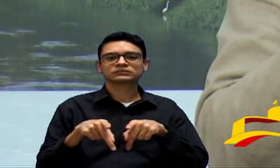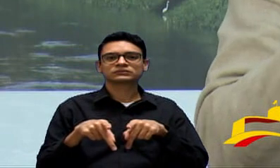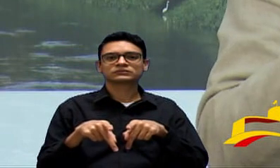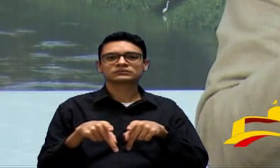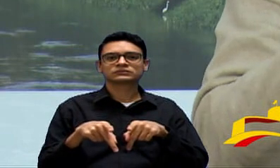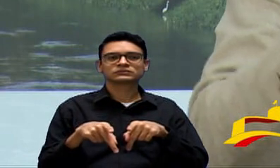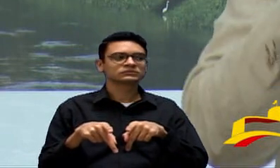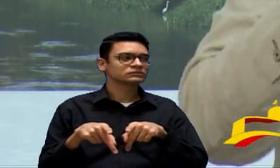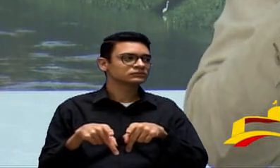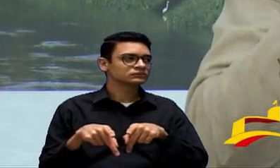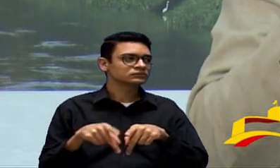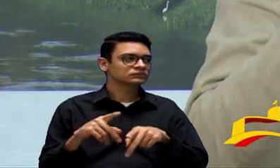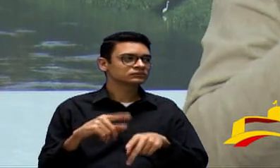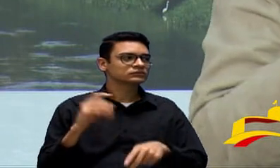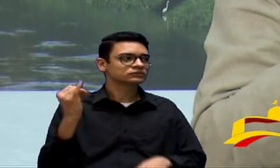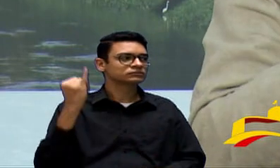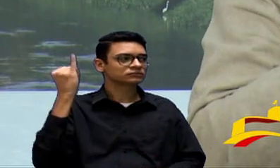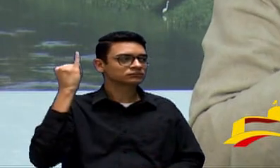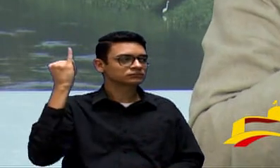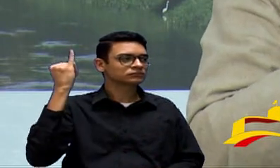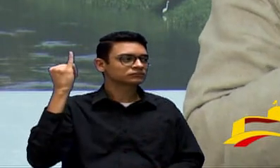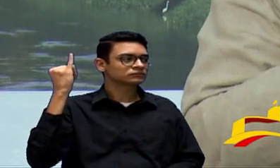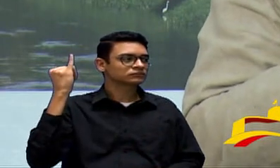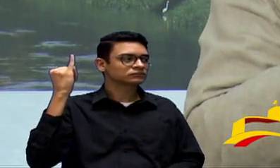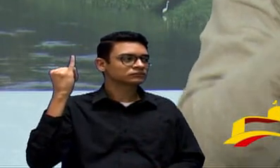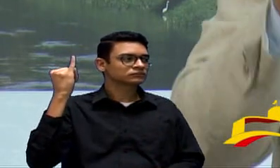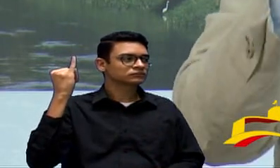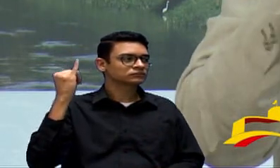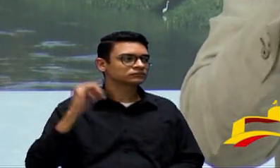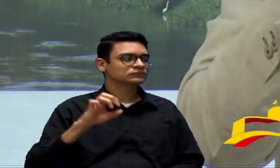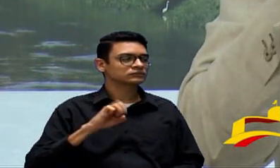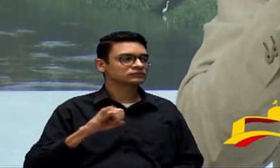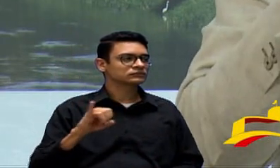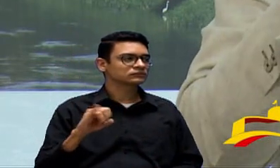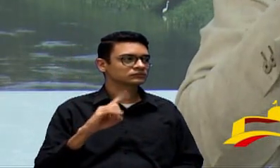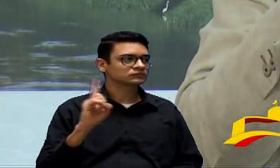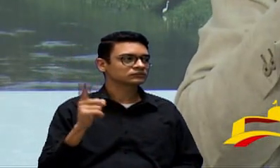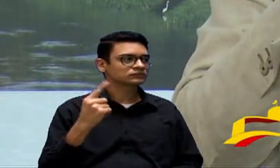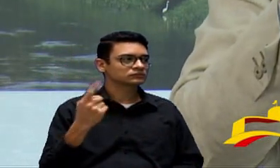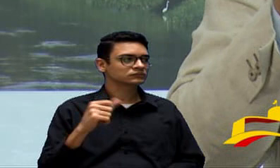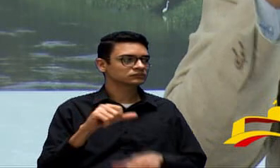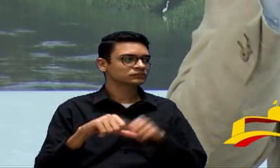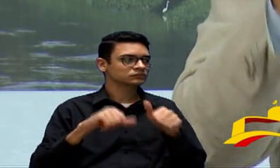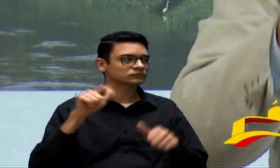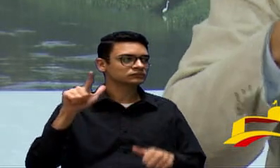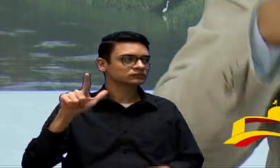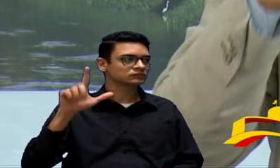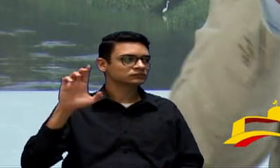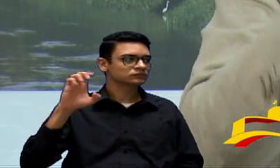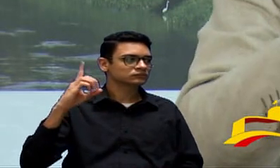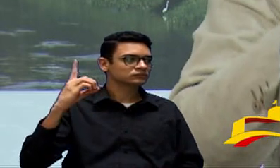Em São Dantão, isso é importante. Se a gente trocar para LED, a gente vai ter